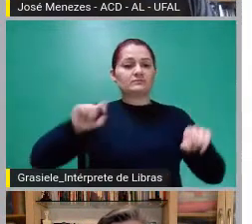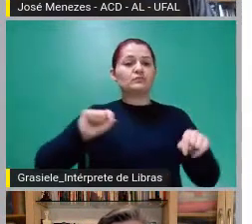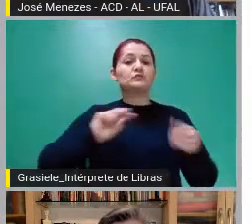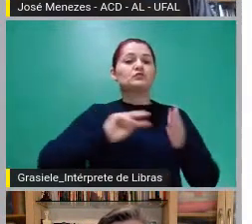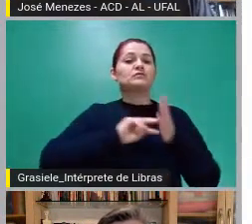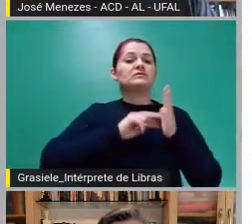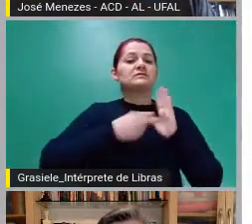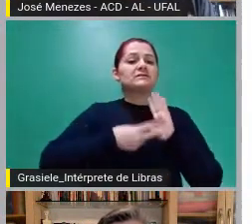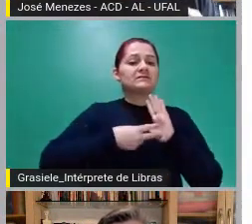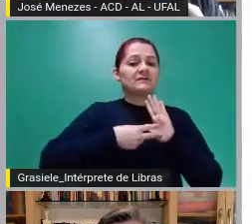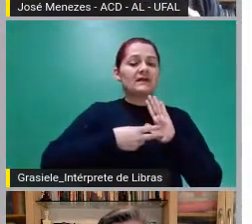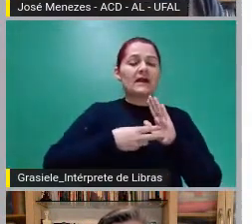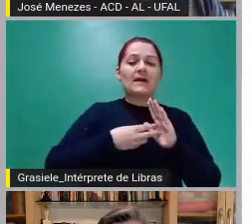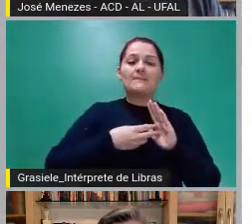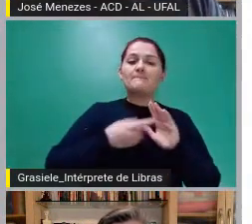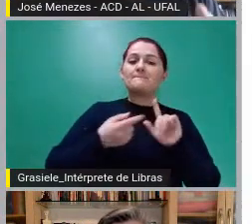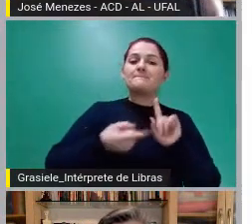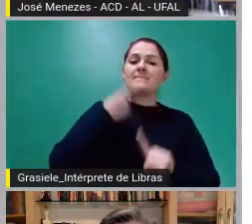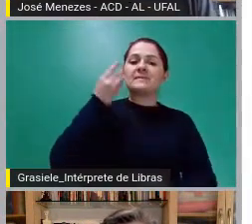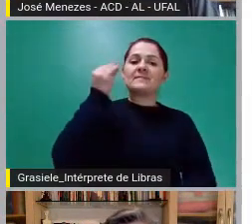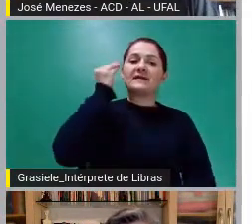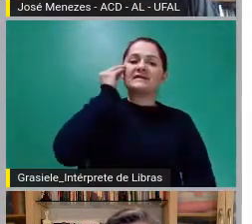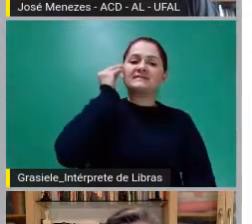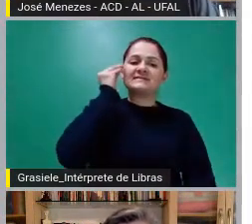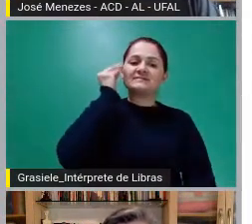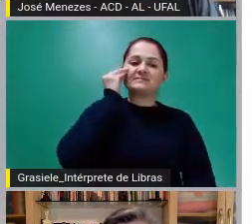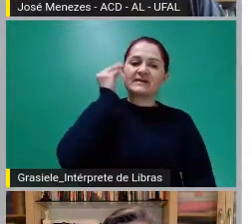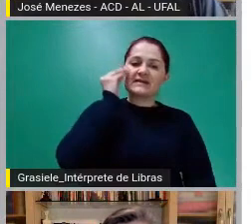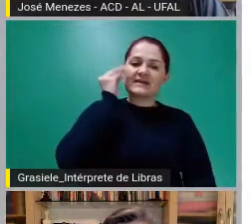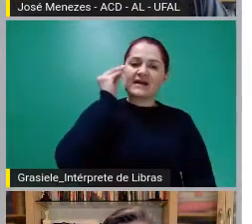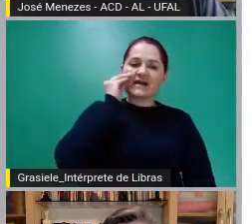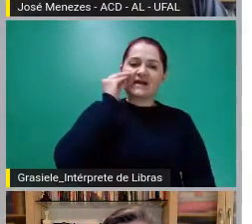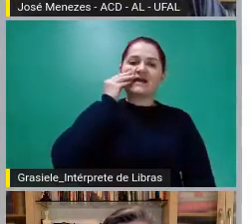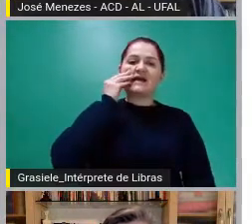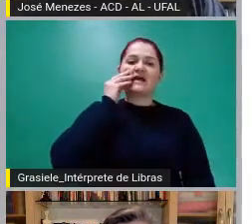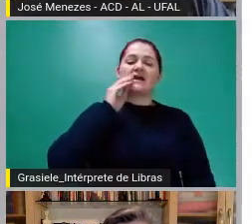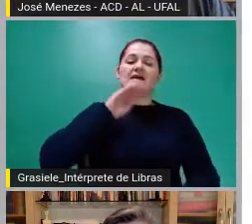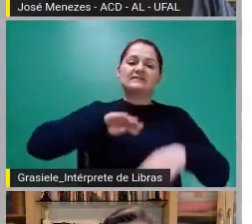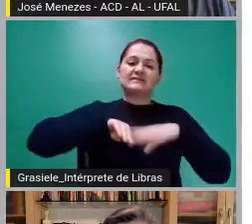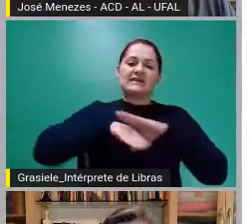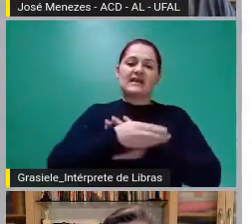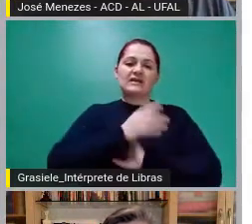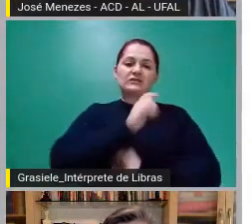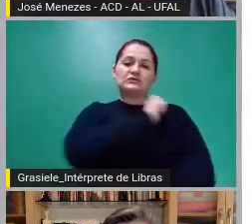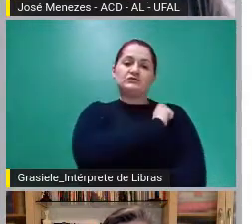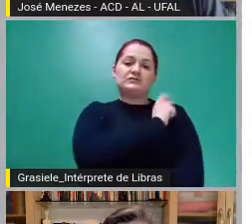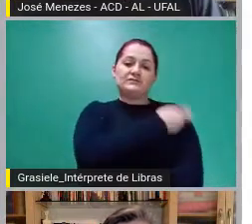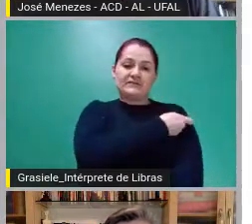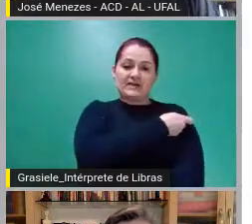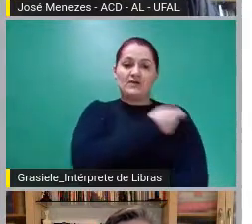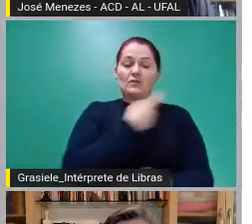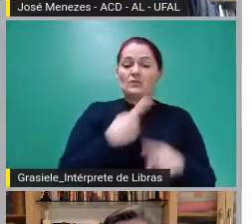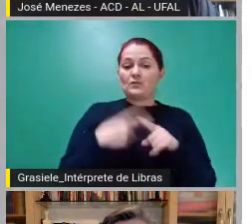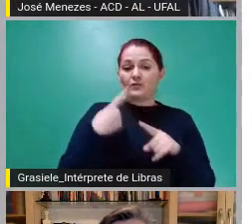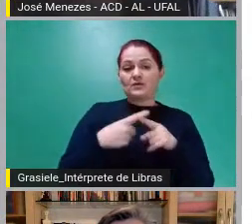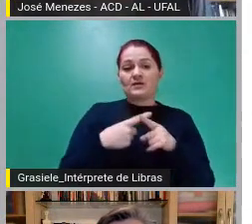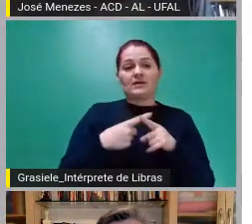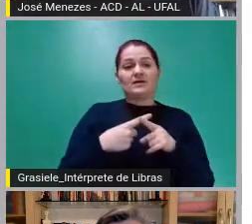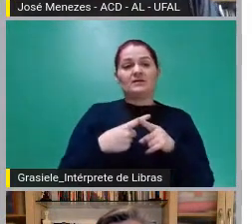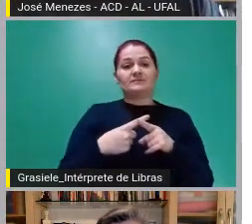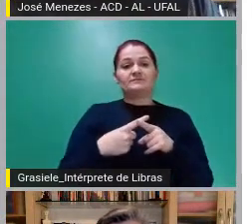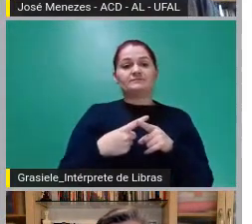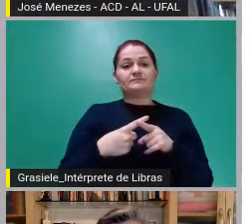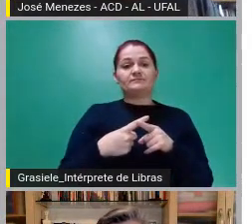de ajuste fiscal. Porque esses estados tiveram que pegar mais dinheiro para poder